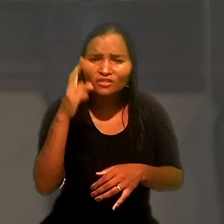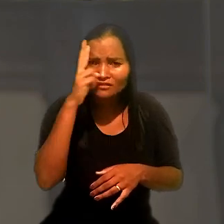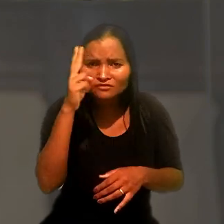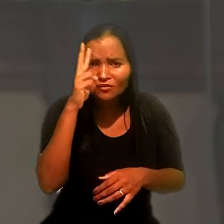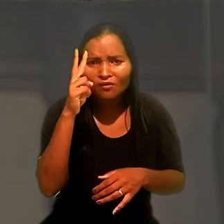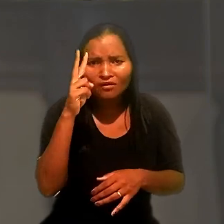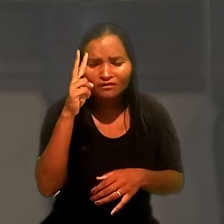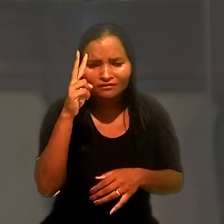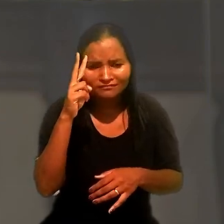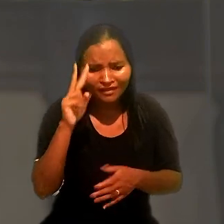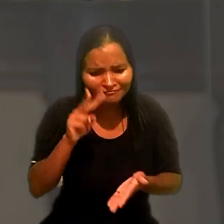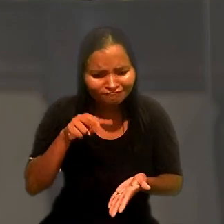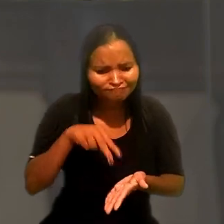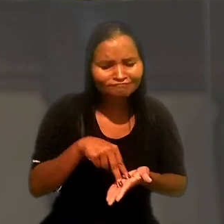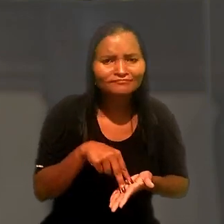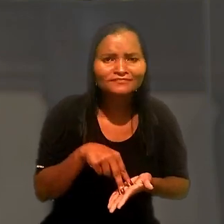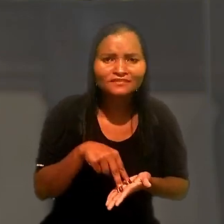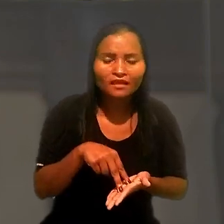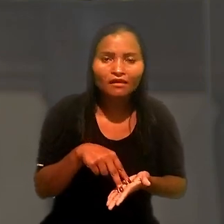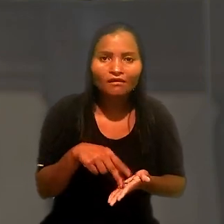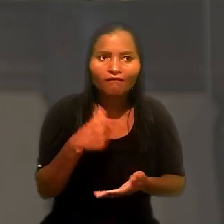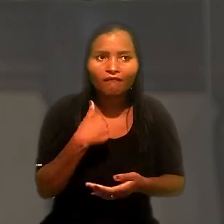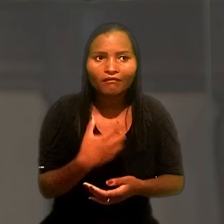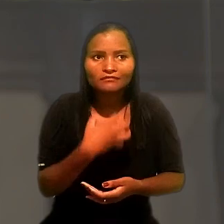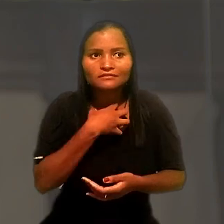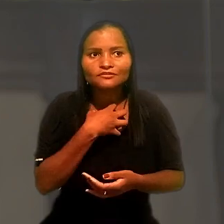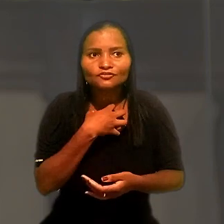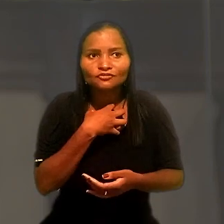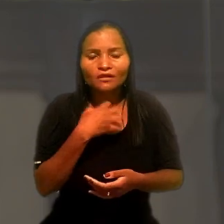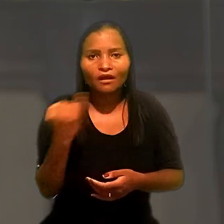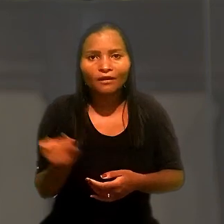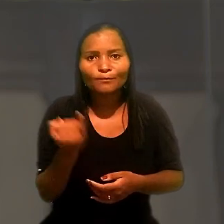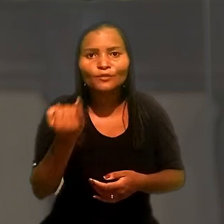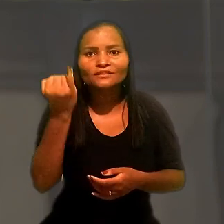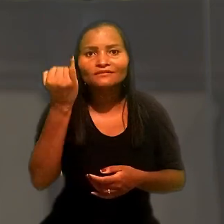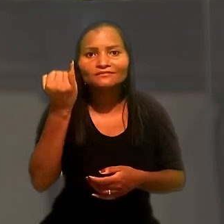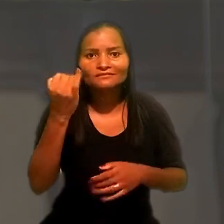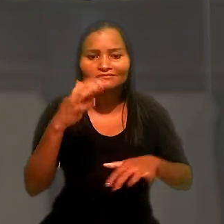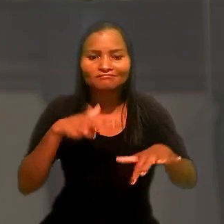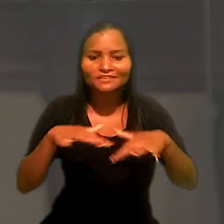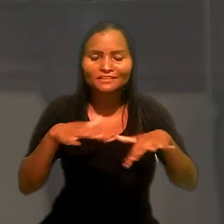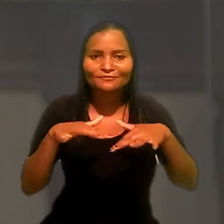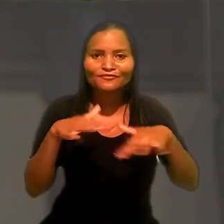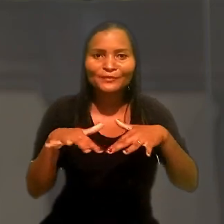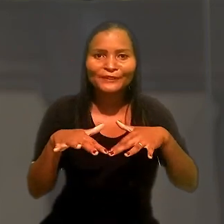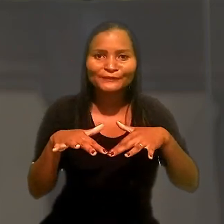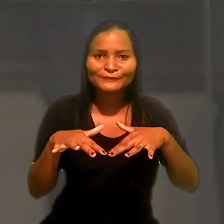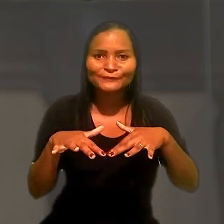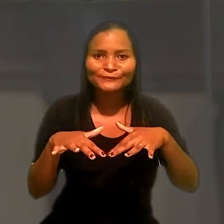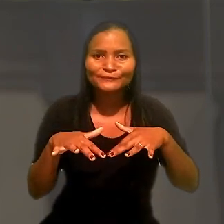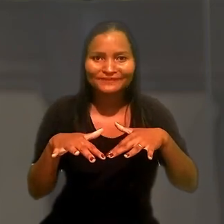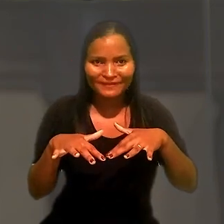na história. Então, aí eu senti a importância desse movimento. Assim como,